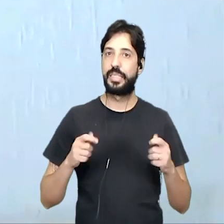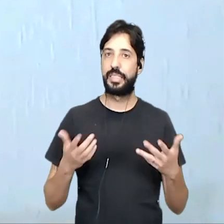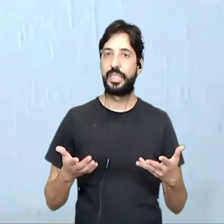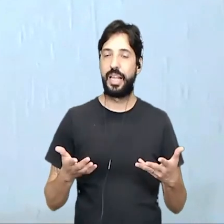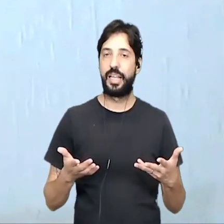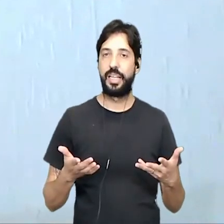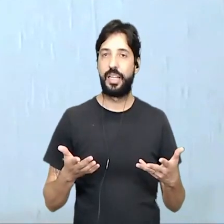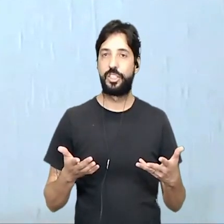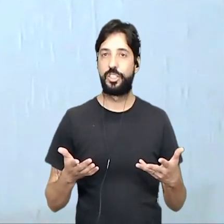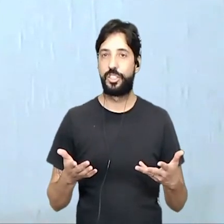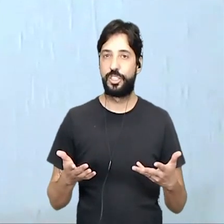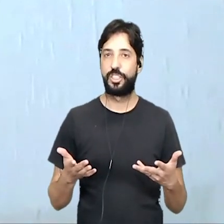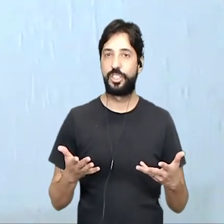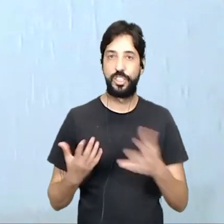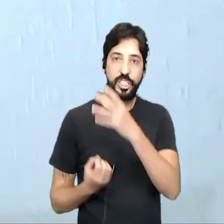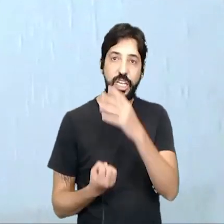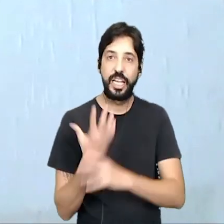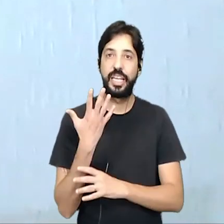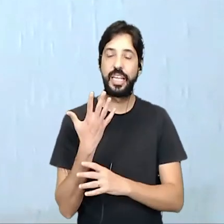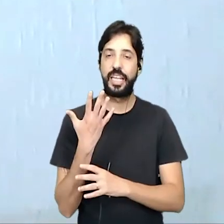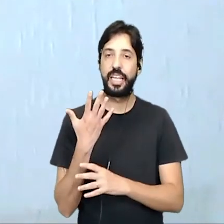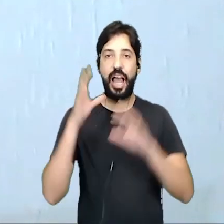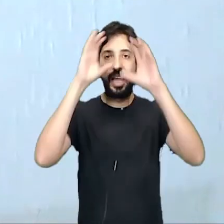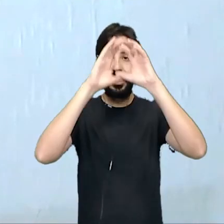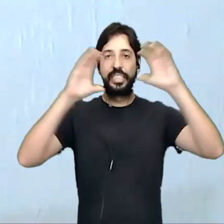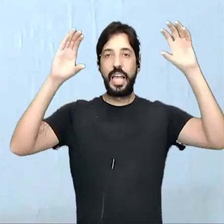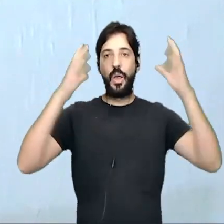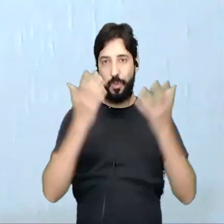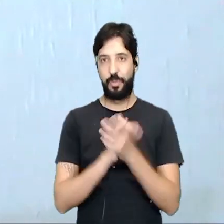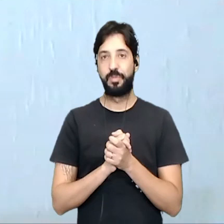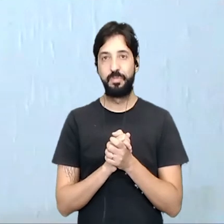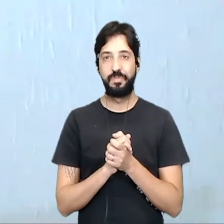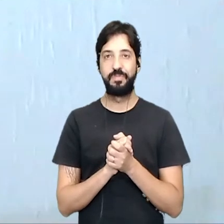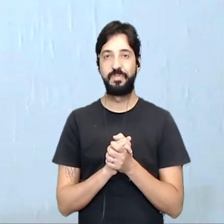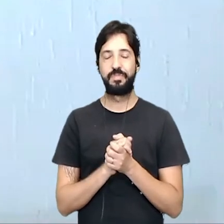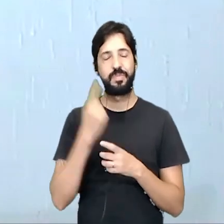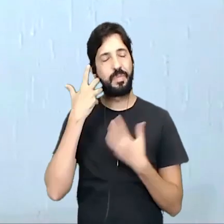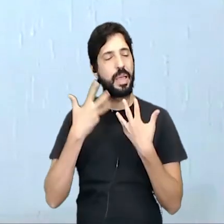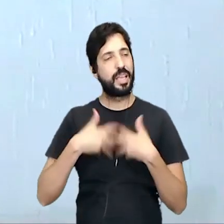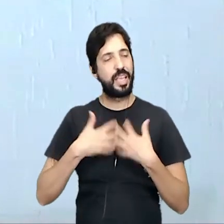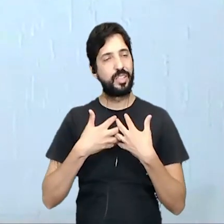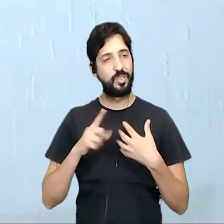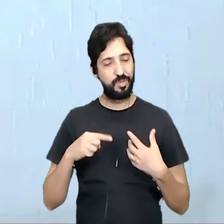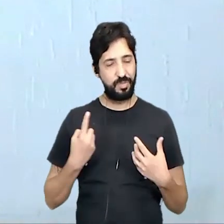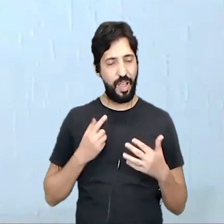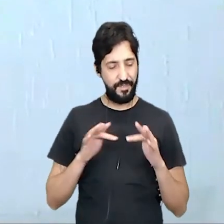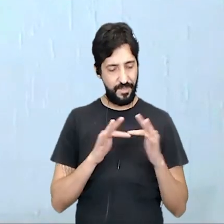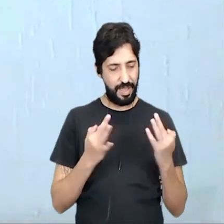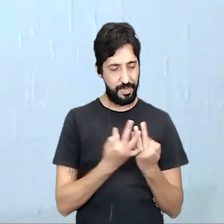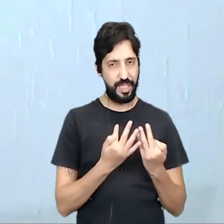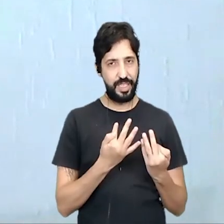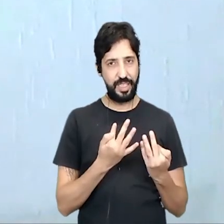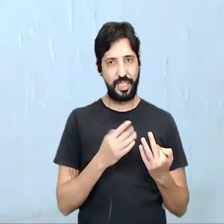arte tem essa capacidade de criar céu.